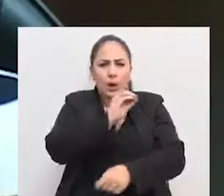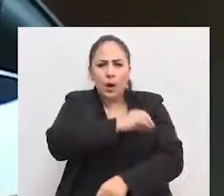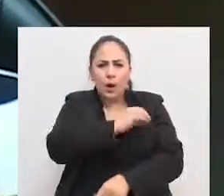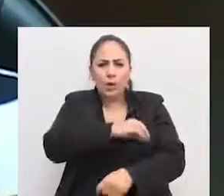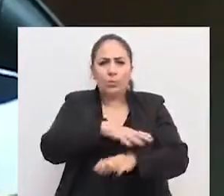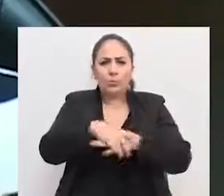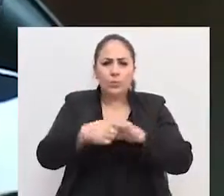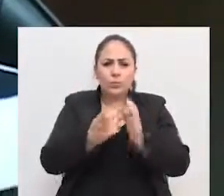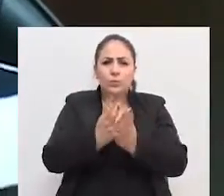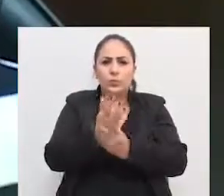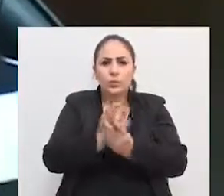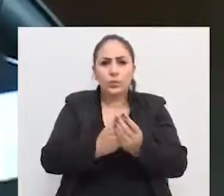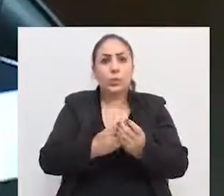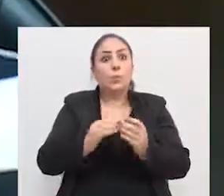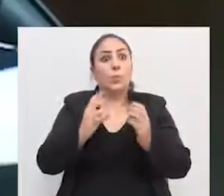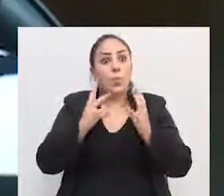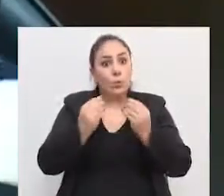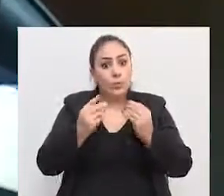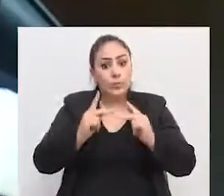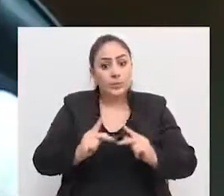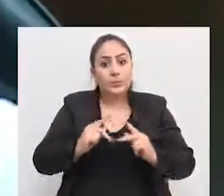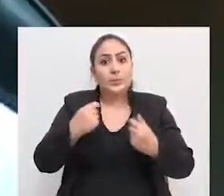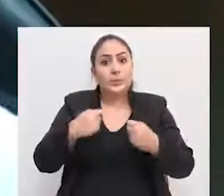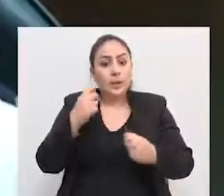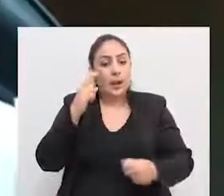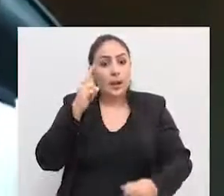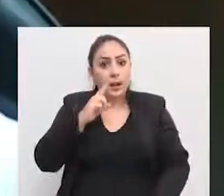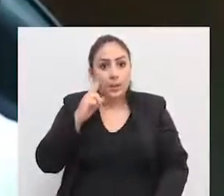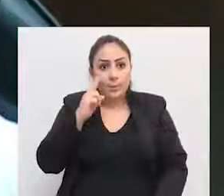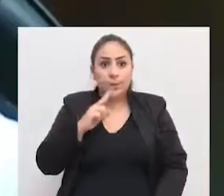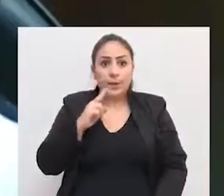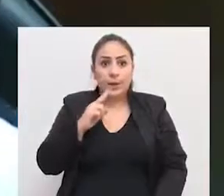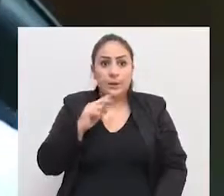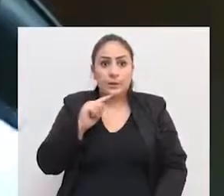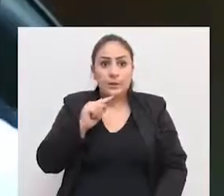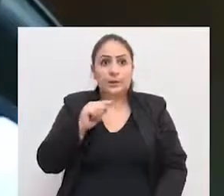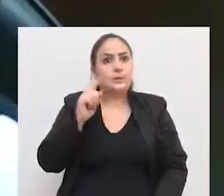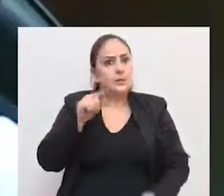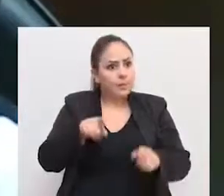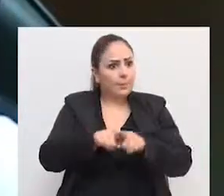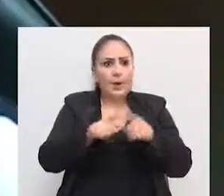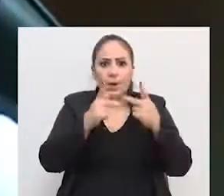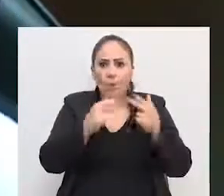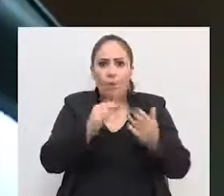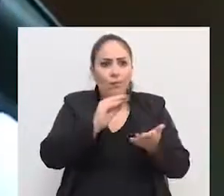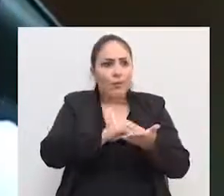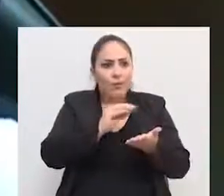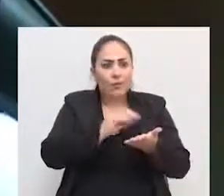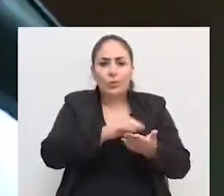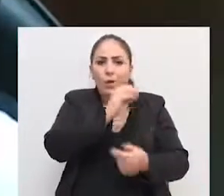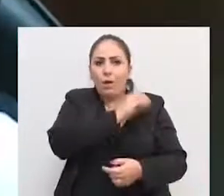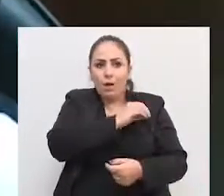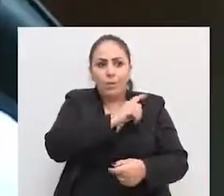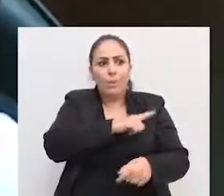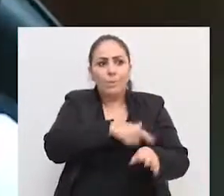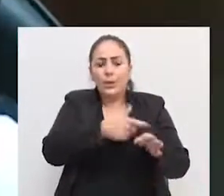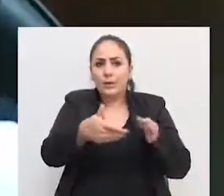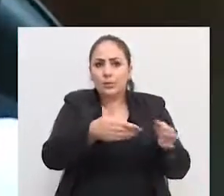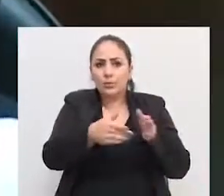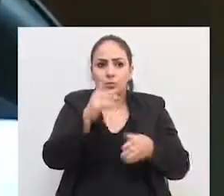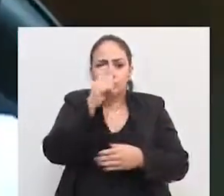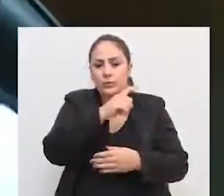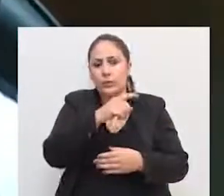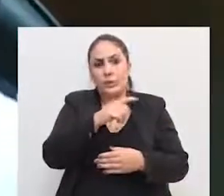álcool gel, né? Muitos devem lembrar que faltou álcool gel naquela época também, né? Que foi uma época